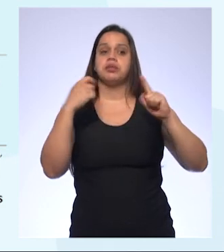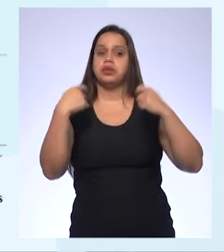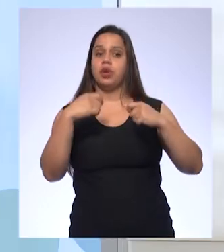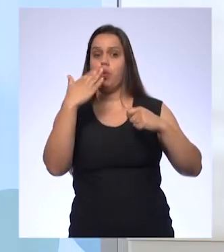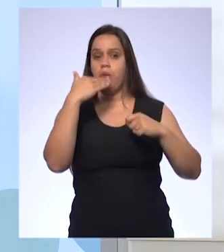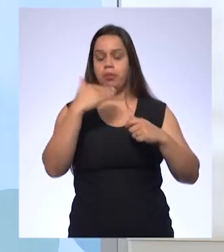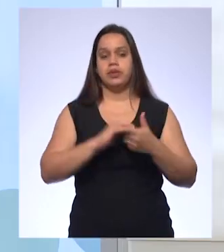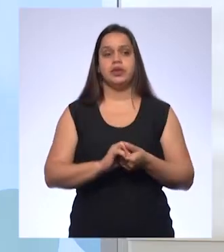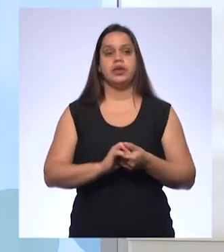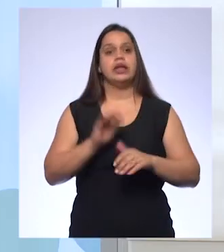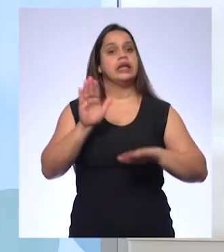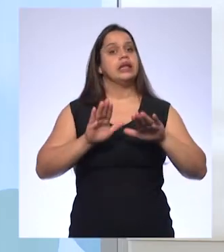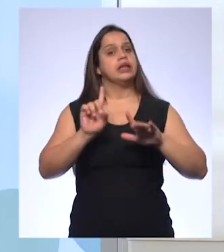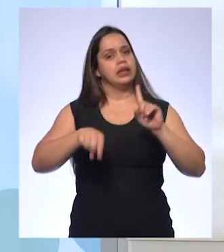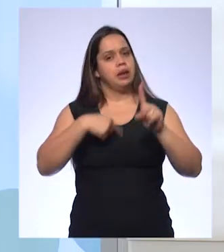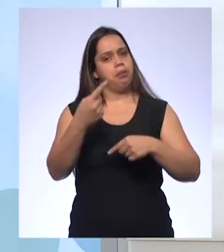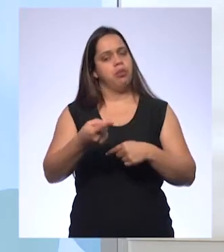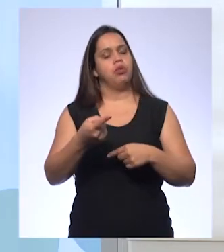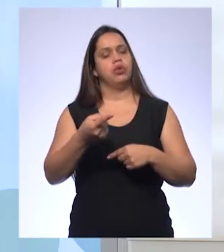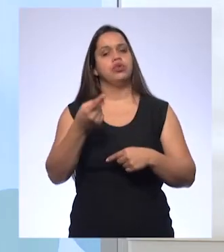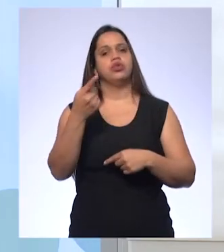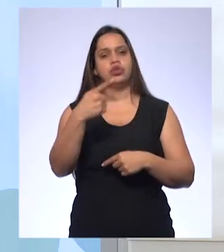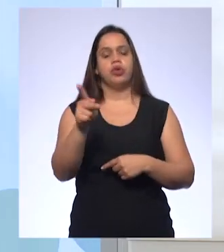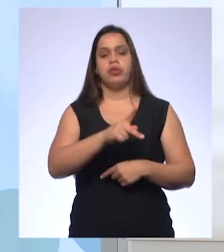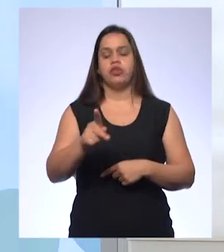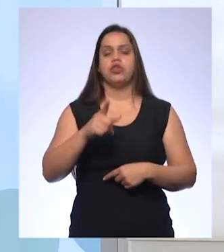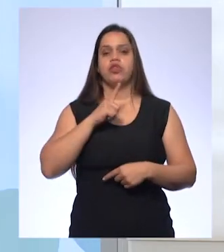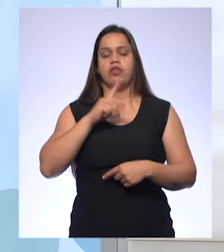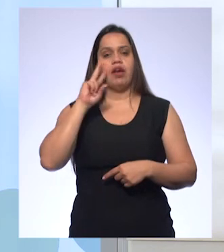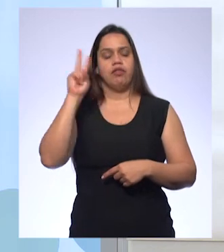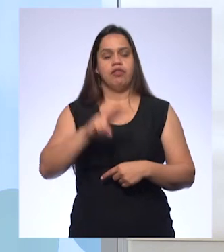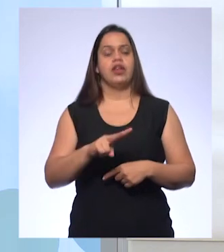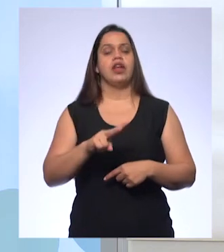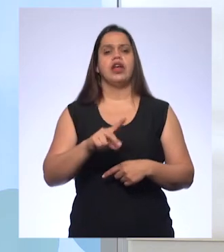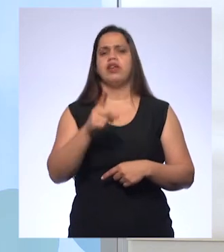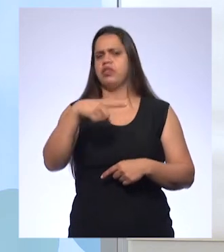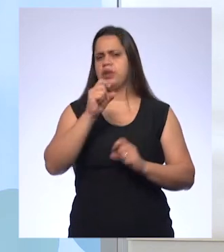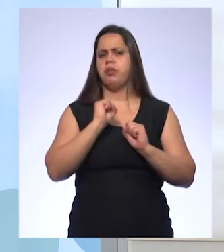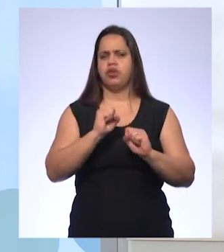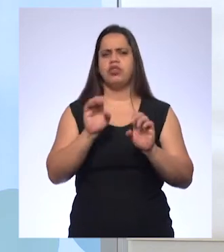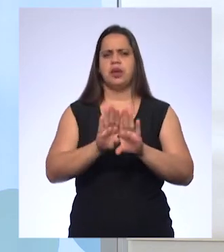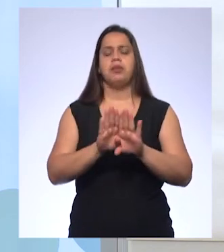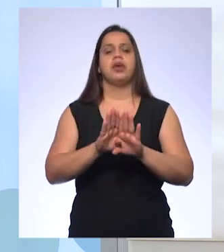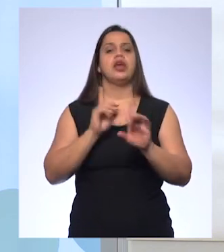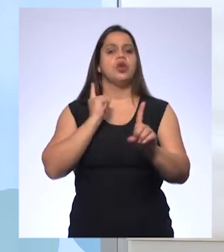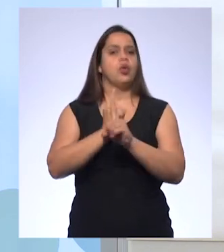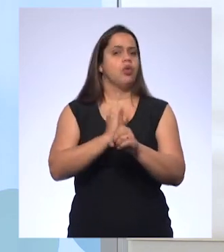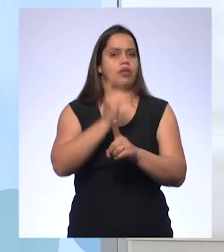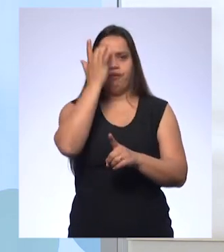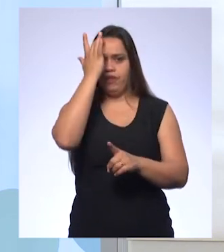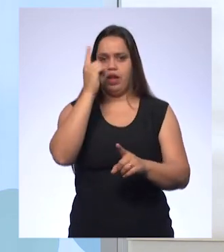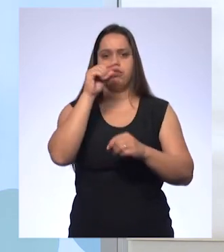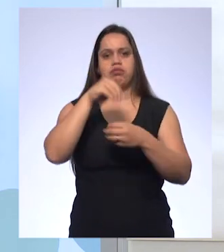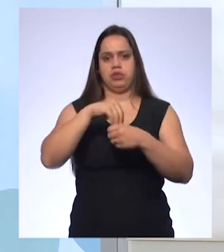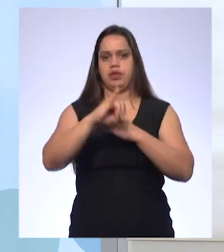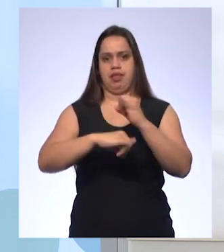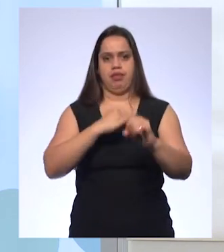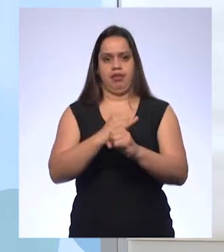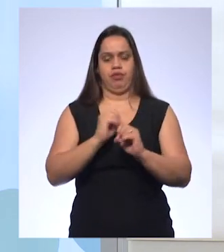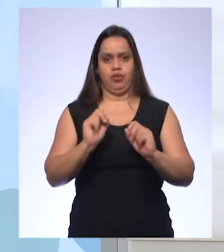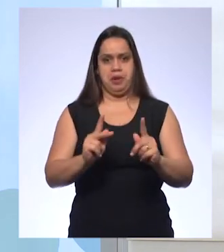Depois eu acredito que o seu professor vai ter acesso a esse material, mas é uma coisa que você encontra facilmente também na internet. Tudo